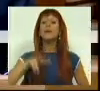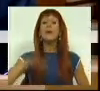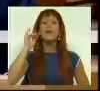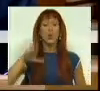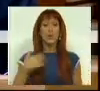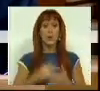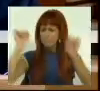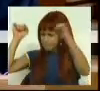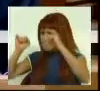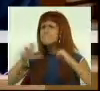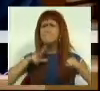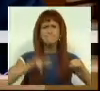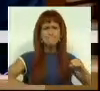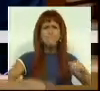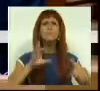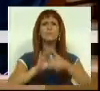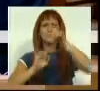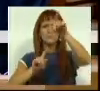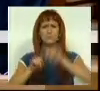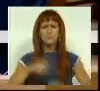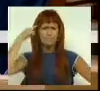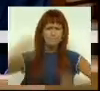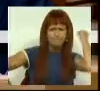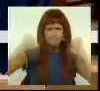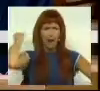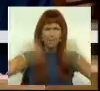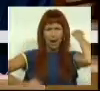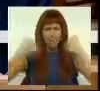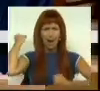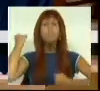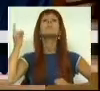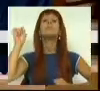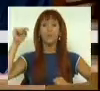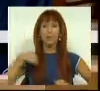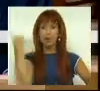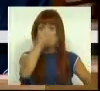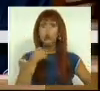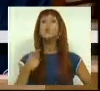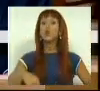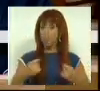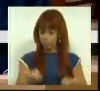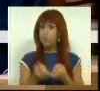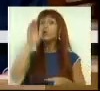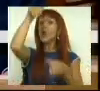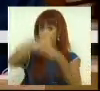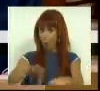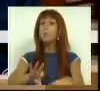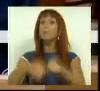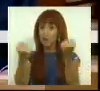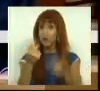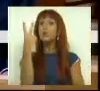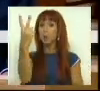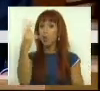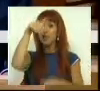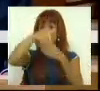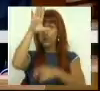gerou consenso no país relativamente à sua contestação e inclusivamente de figuras dos próprios partidos da coligação do